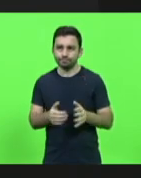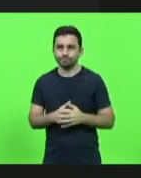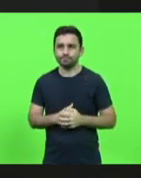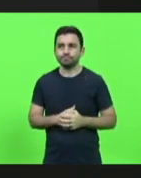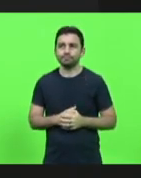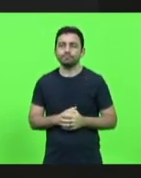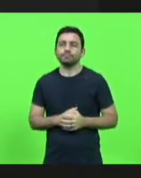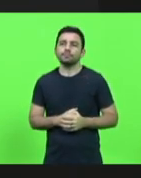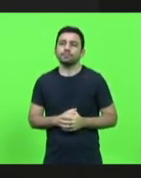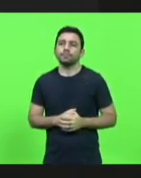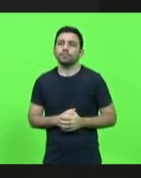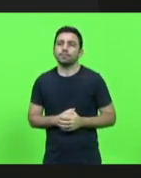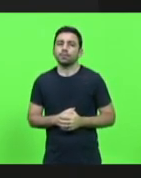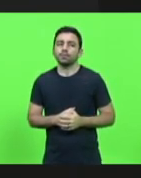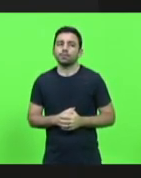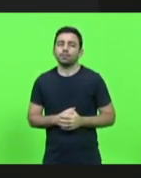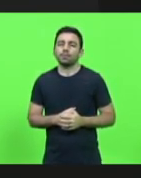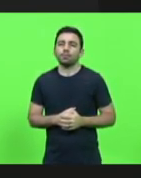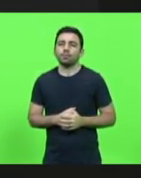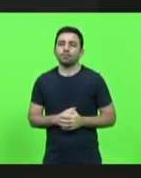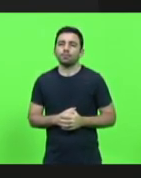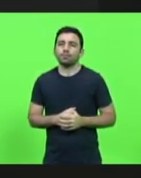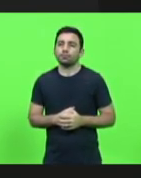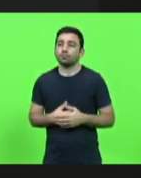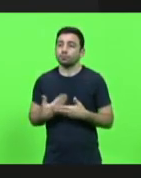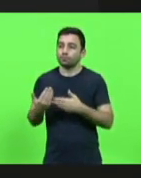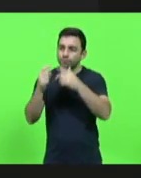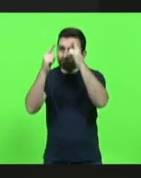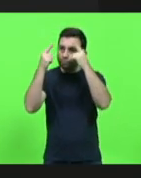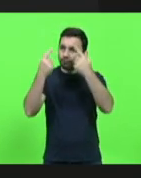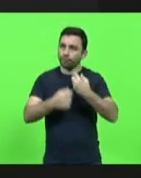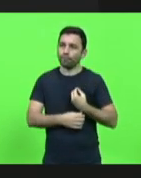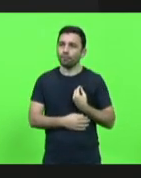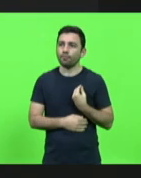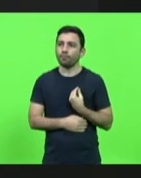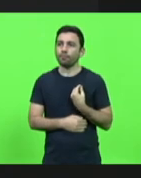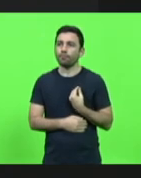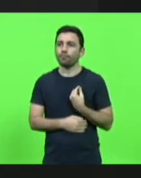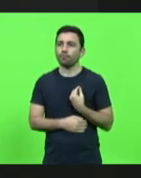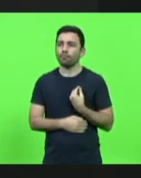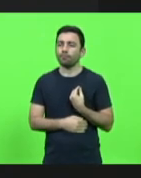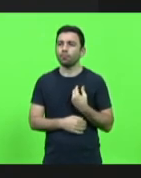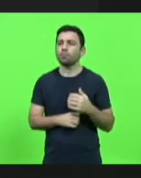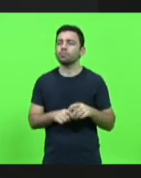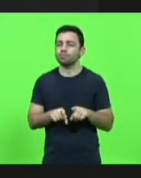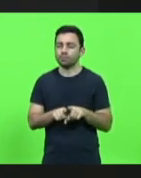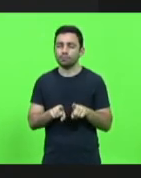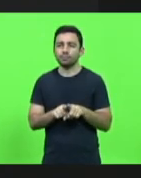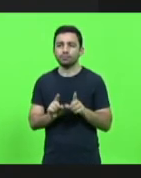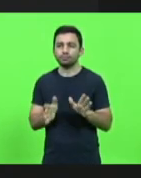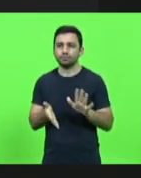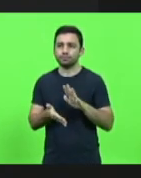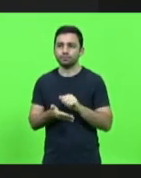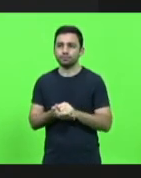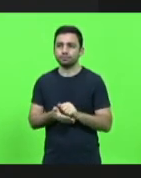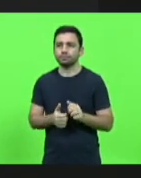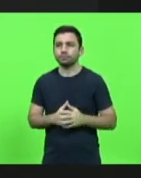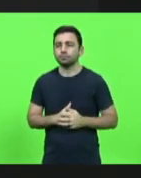Rodrigo. Deputado Neudir Sareta, presente. Também registrado.